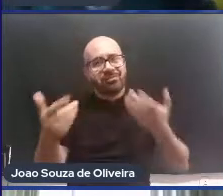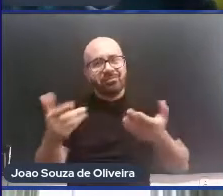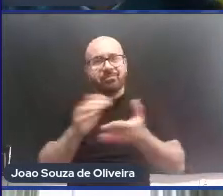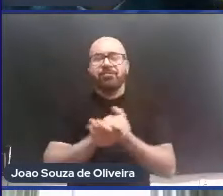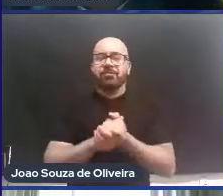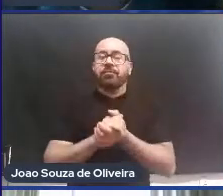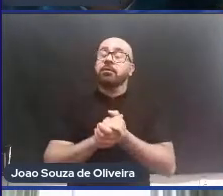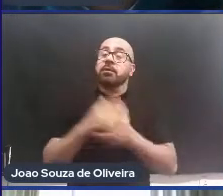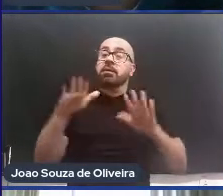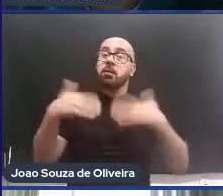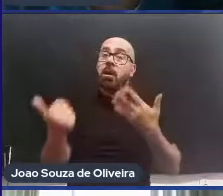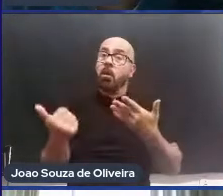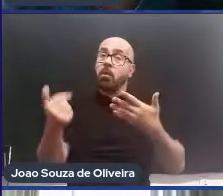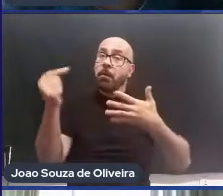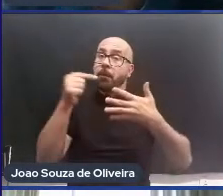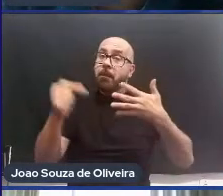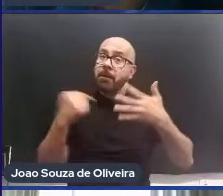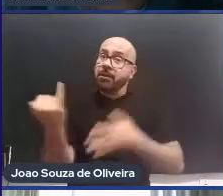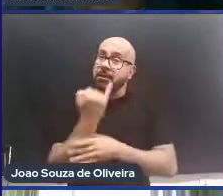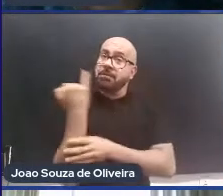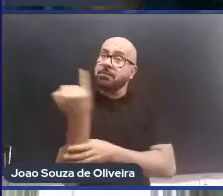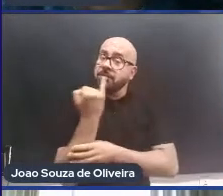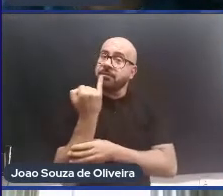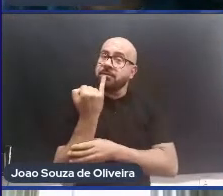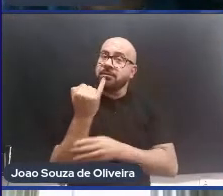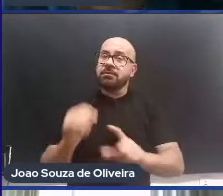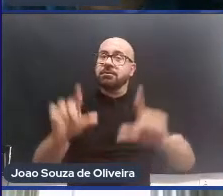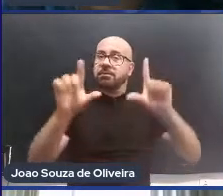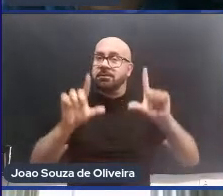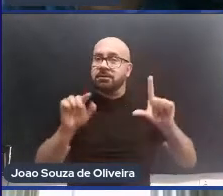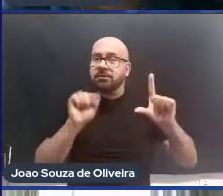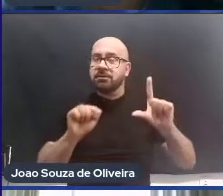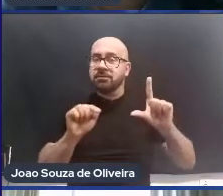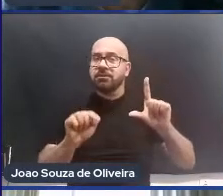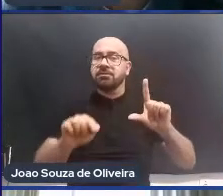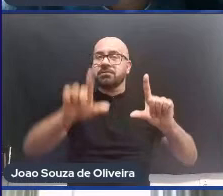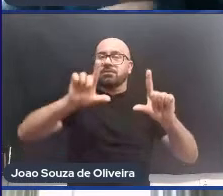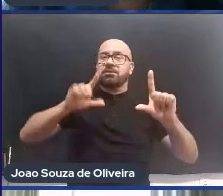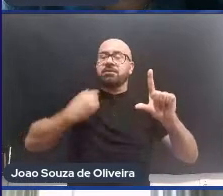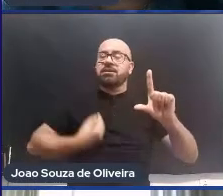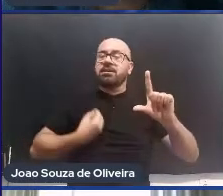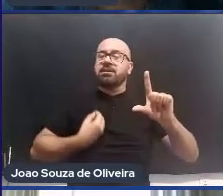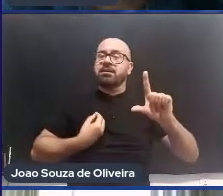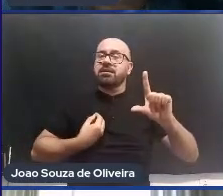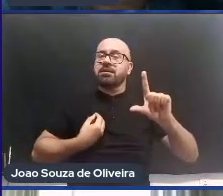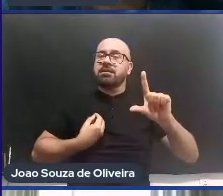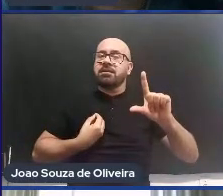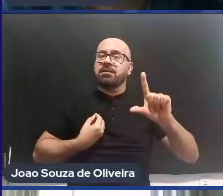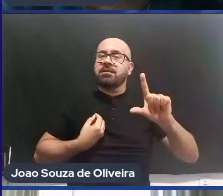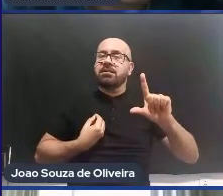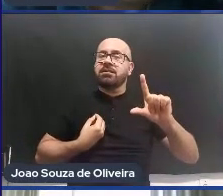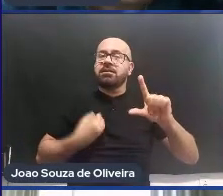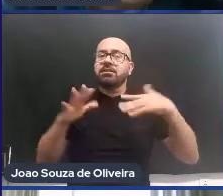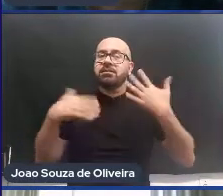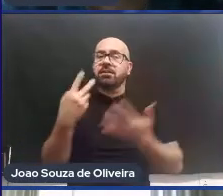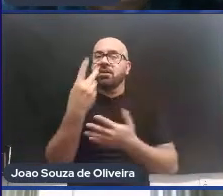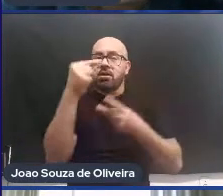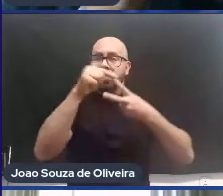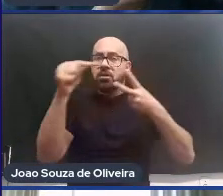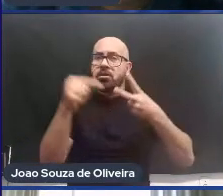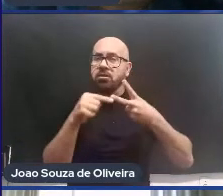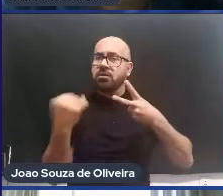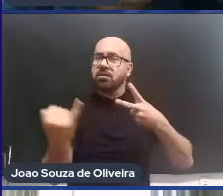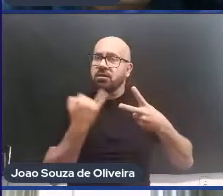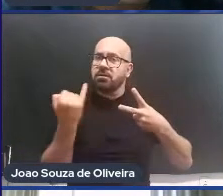então algumas considerações no outro o anterior Marcelo então algumas considerações